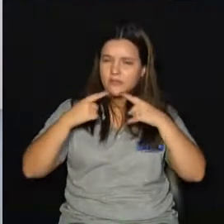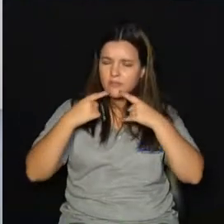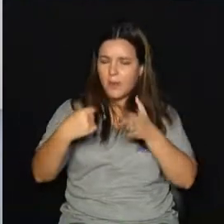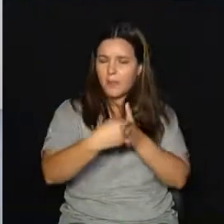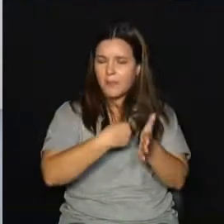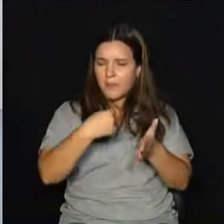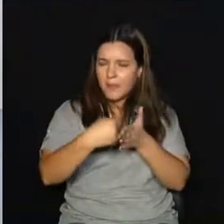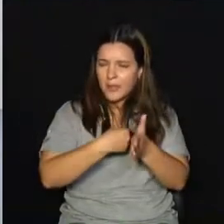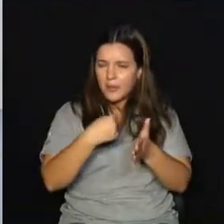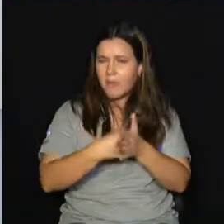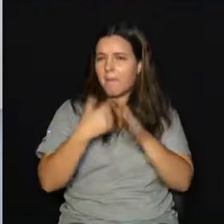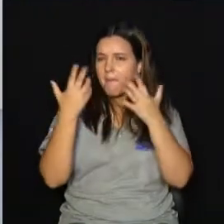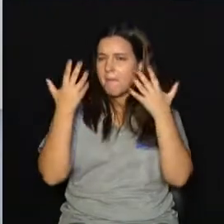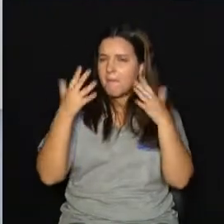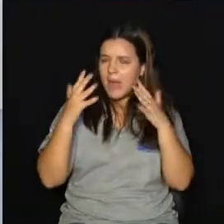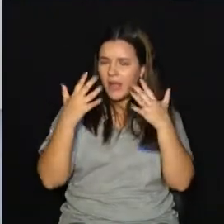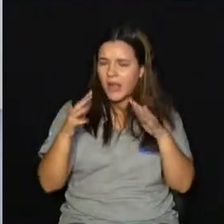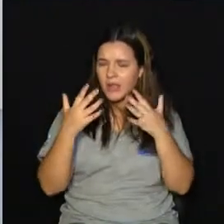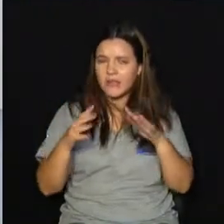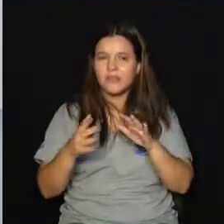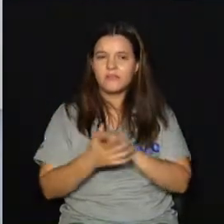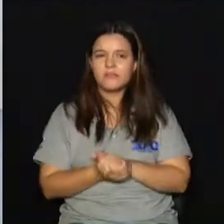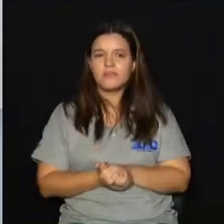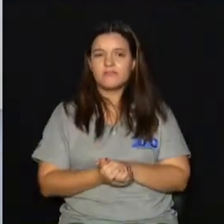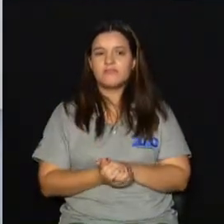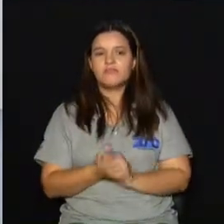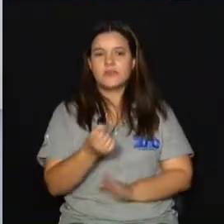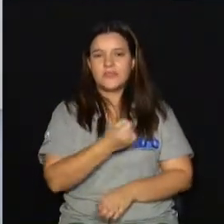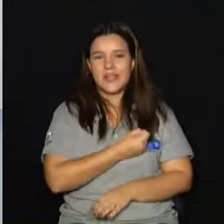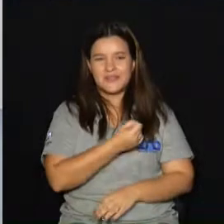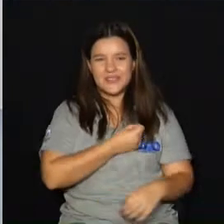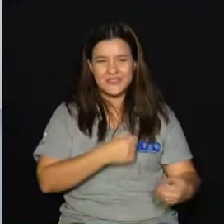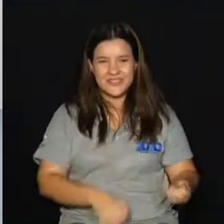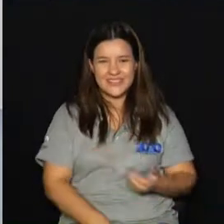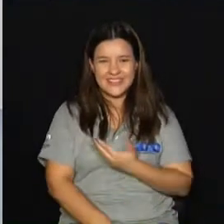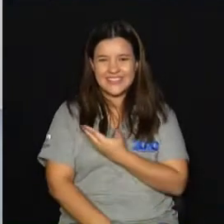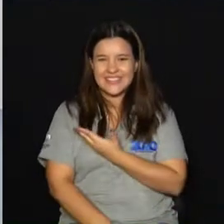seu elogio, a sua crítica construtiva para o número do nosso WhatsApp,